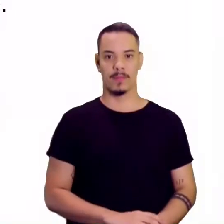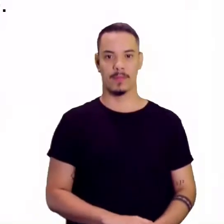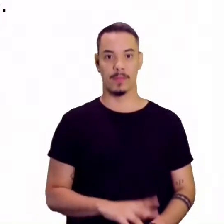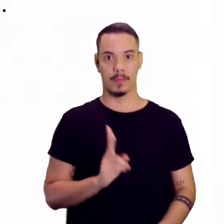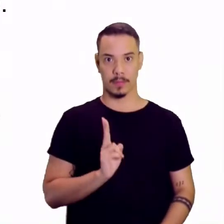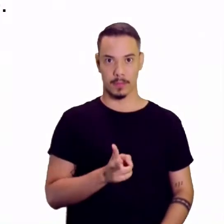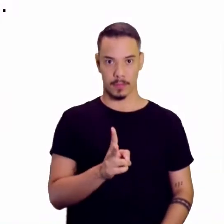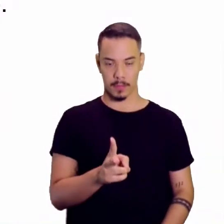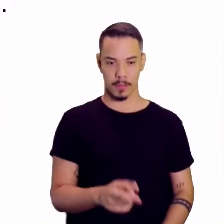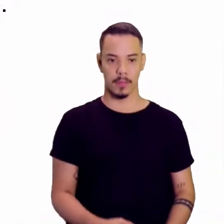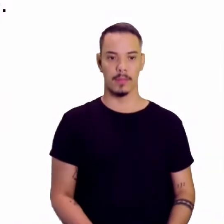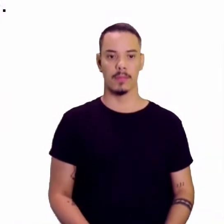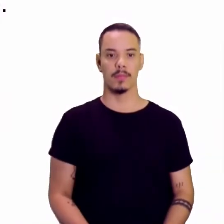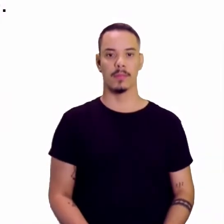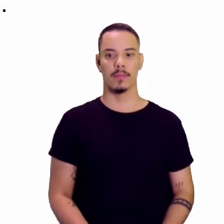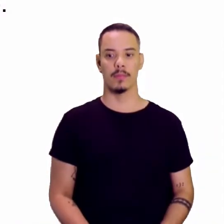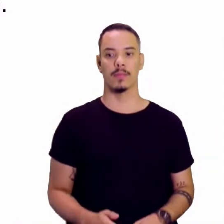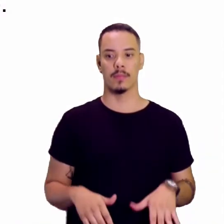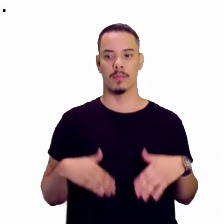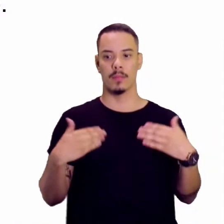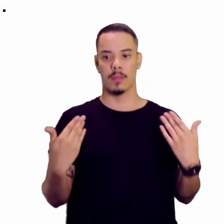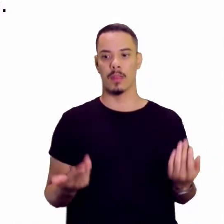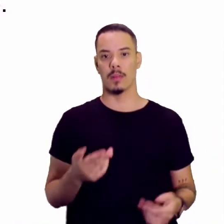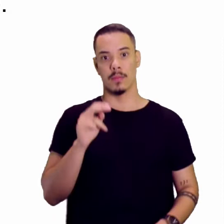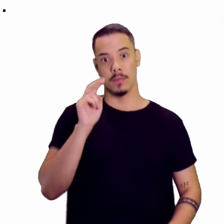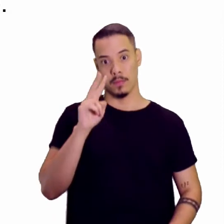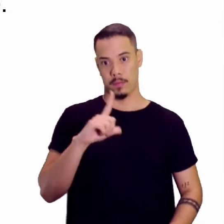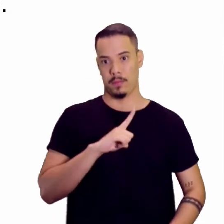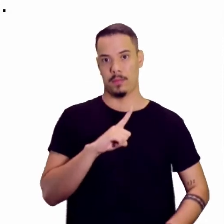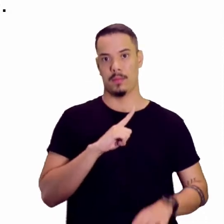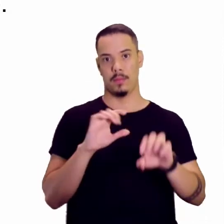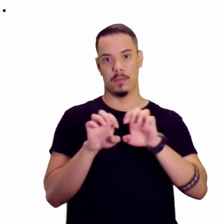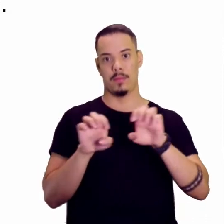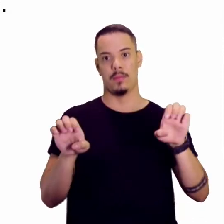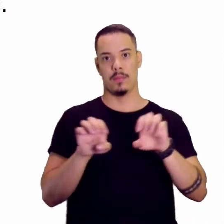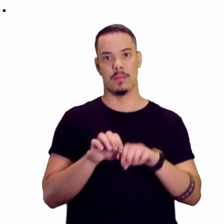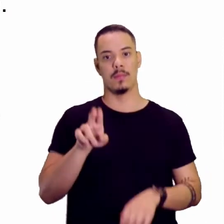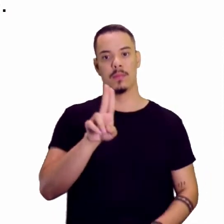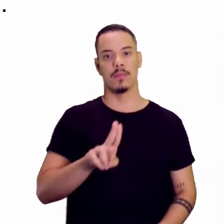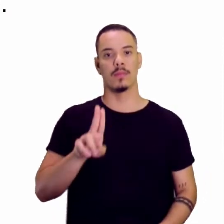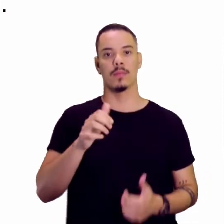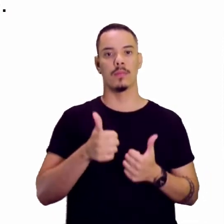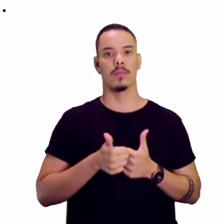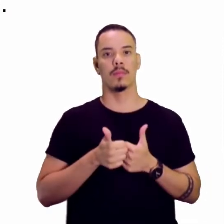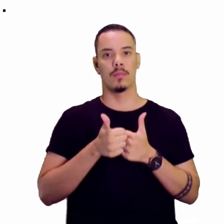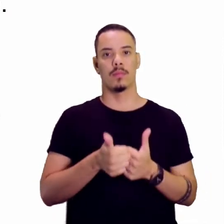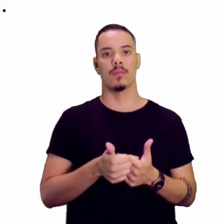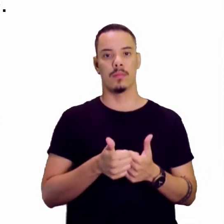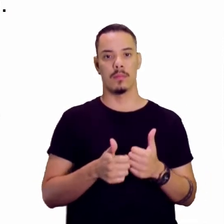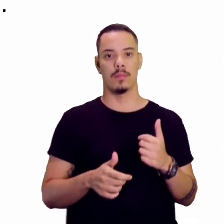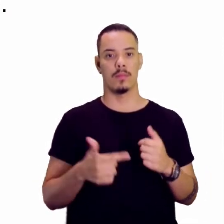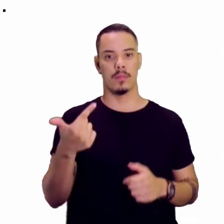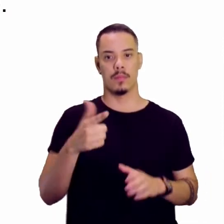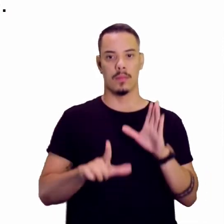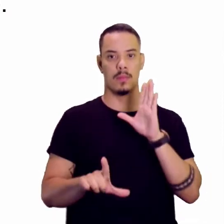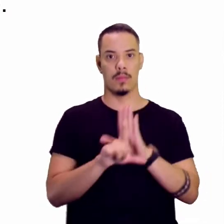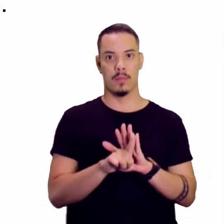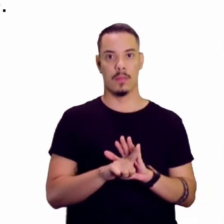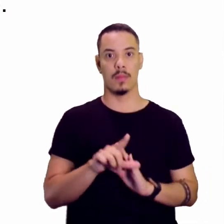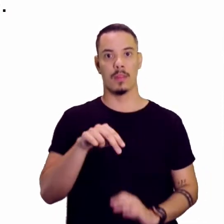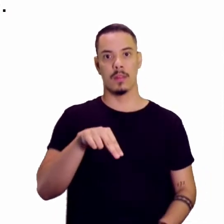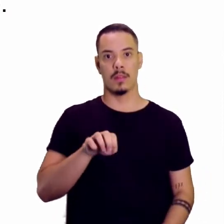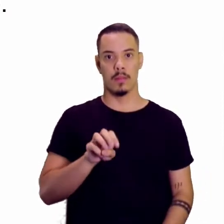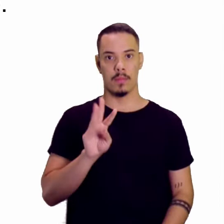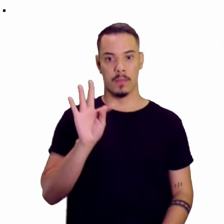olha só. Então, ali nós vimos que nós temos a equaçãozinha usando segundo a lei de Newton, princípio fundamental